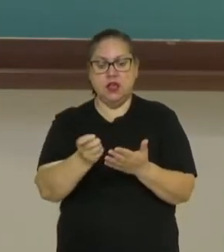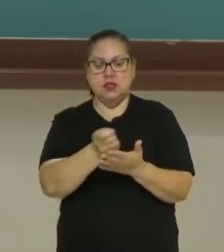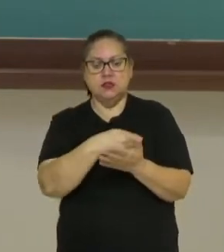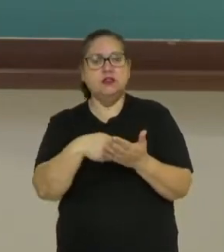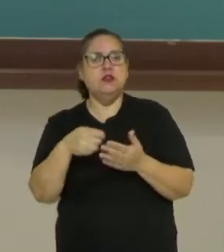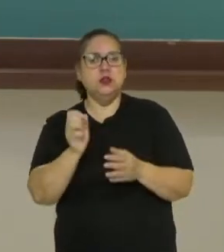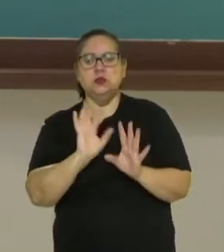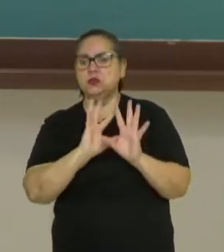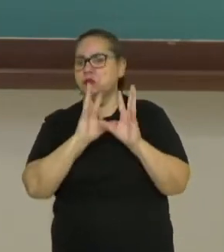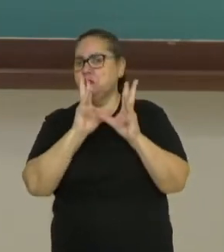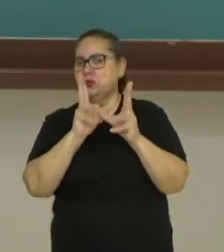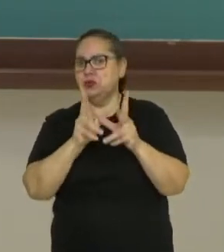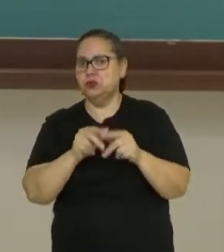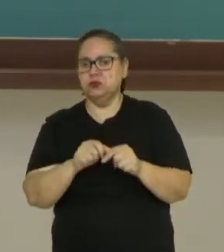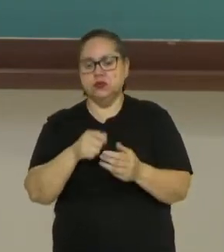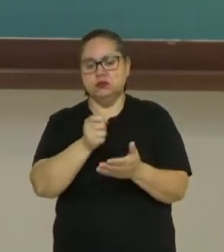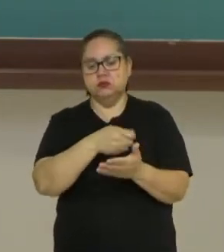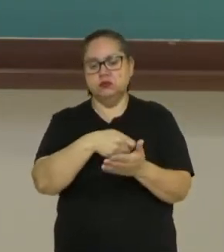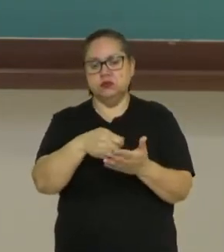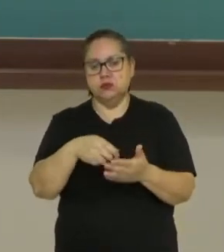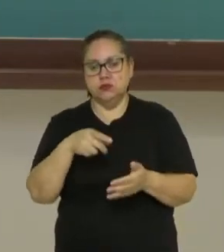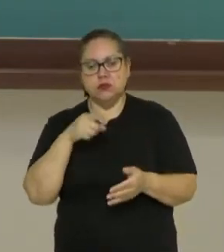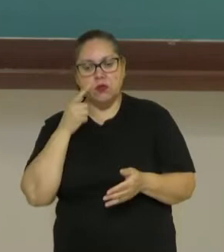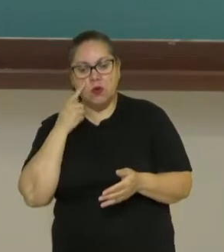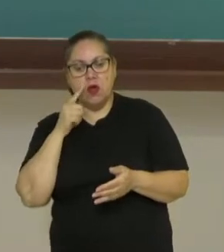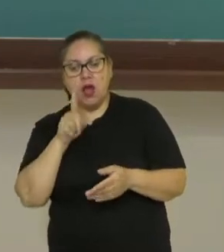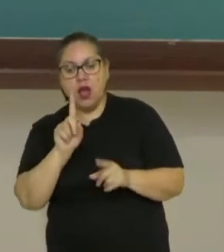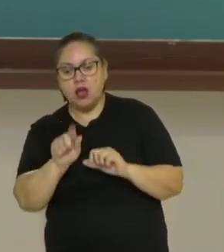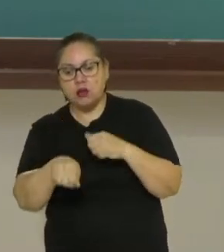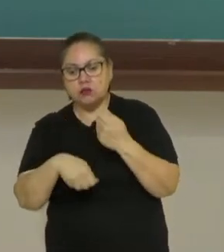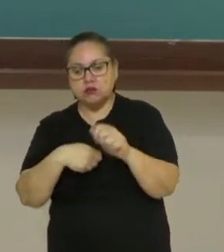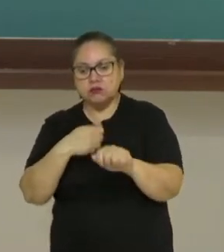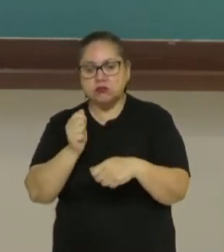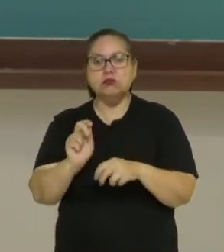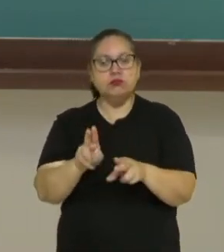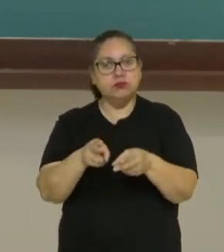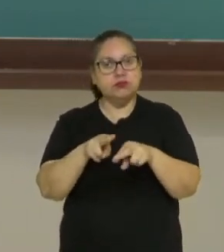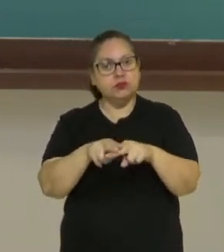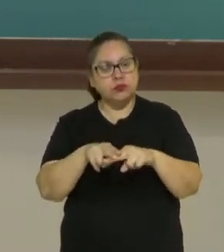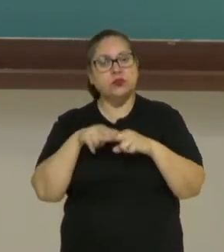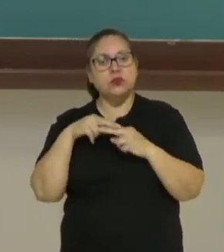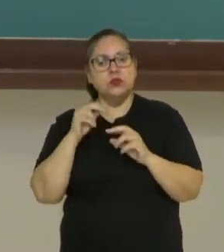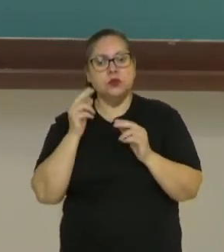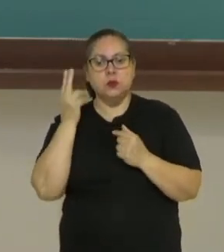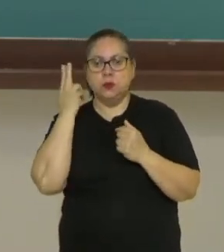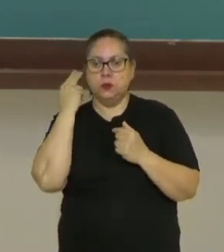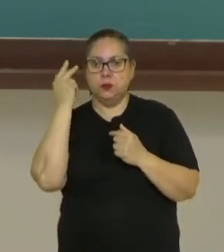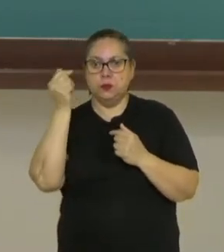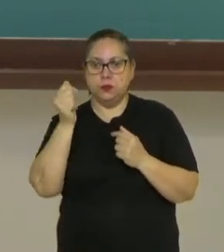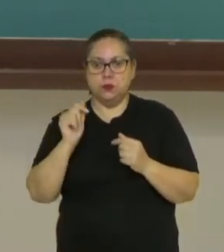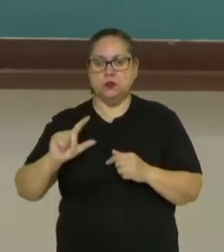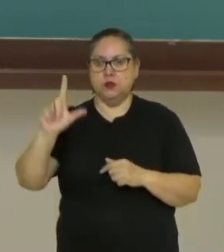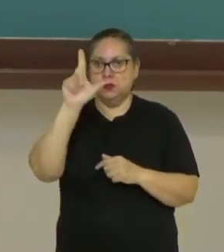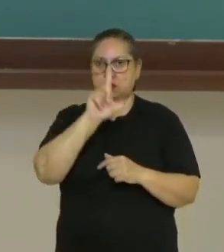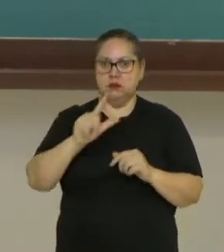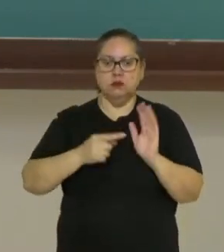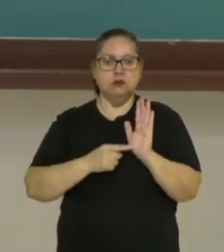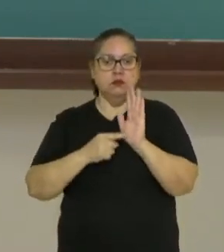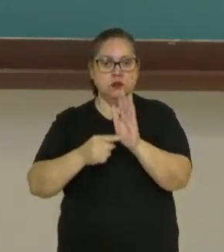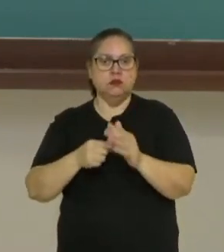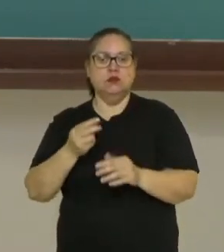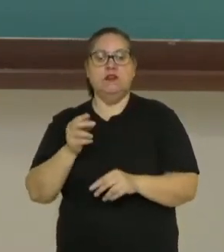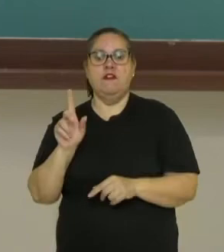consegue. E não só escrever, mas reconhecer os símbolos. Por isso que normalmente nós utilizamos as letras para representar